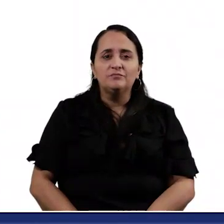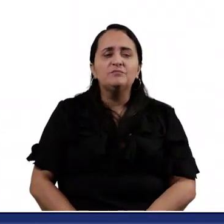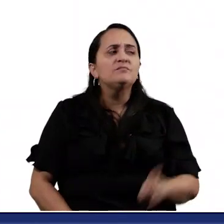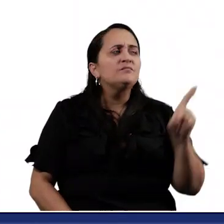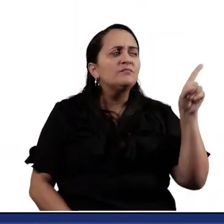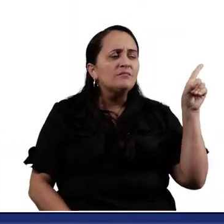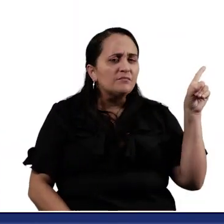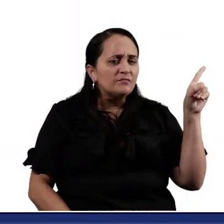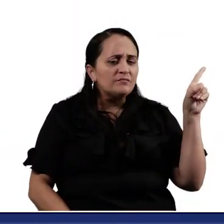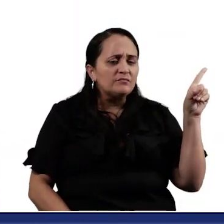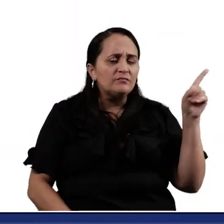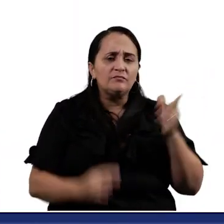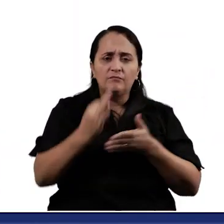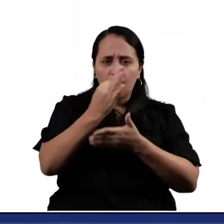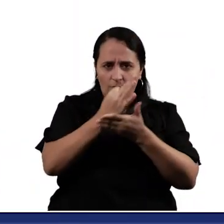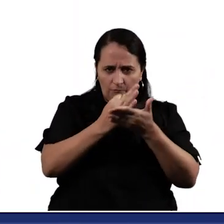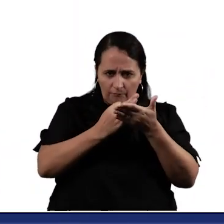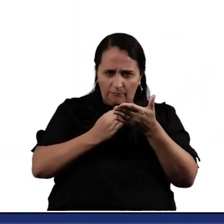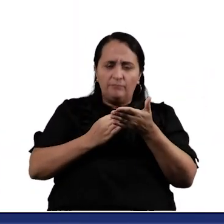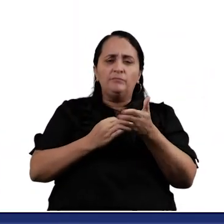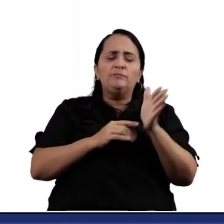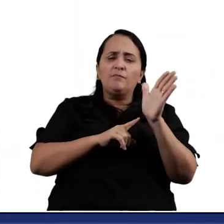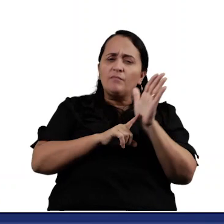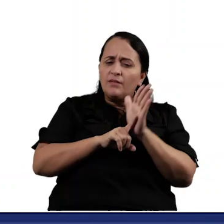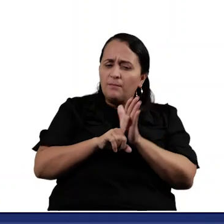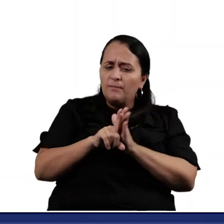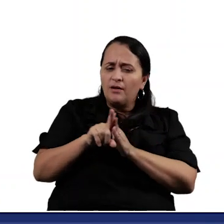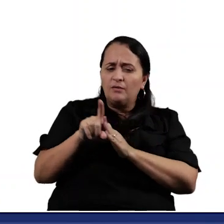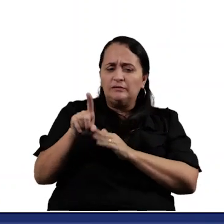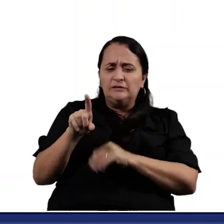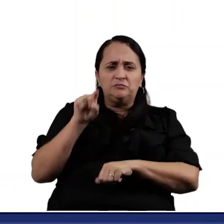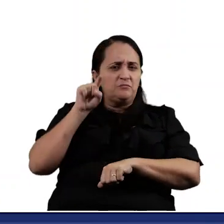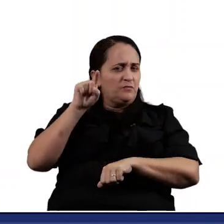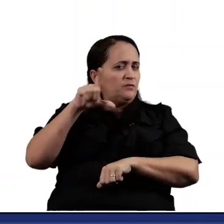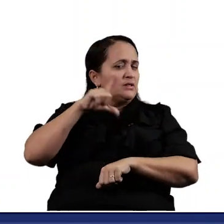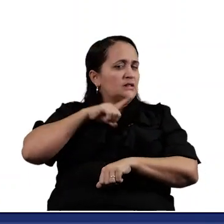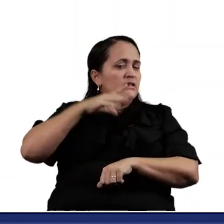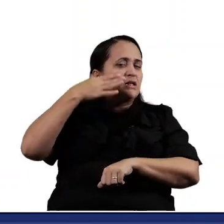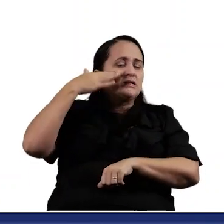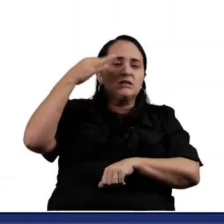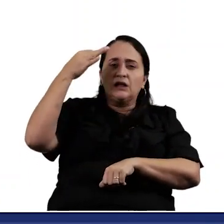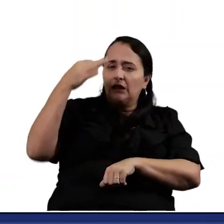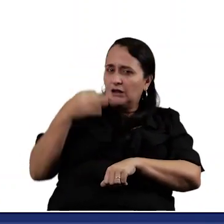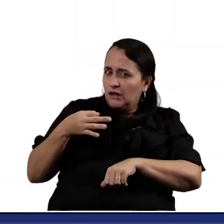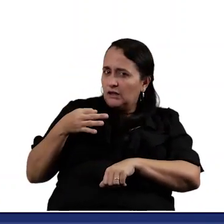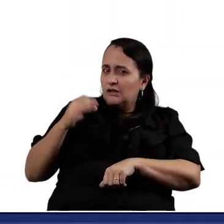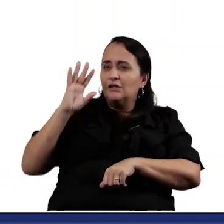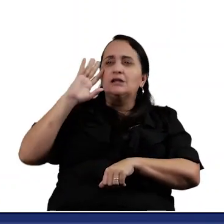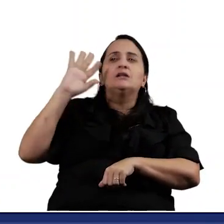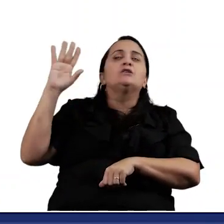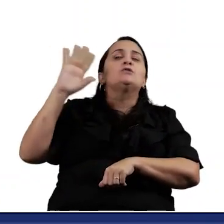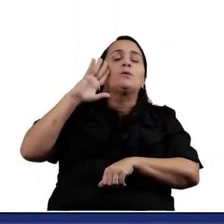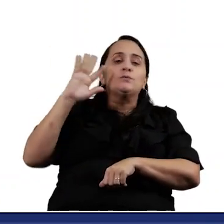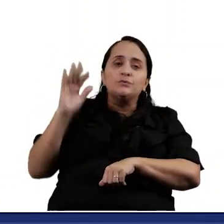o texto termina com a pergunta você tem certeza que foi só um sonho